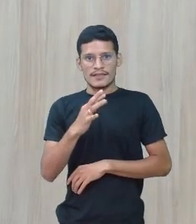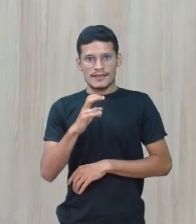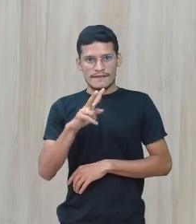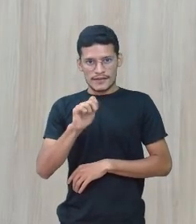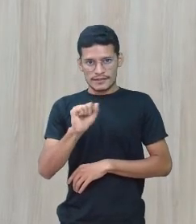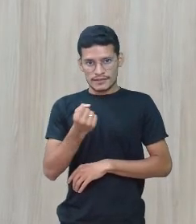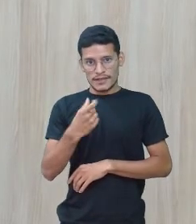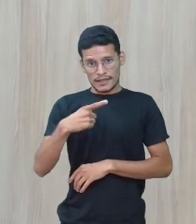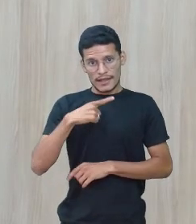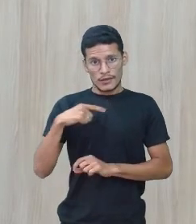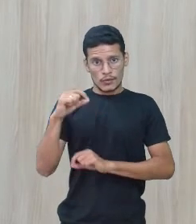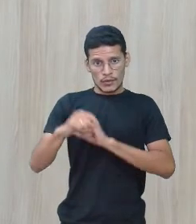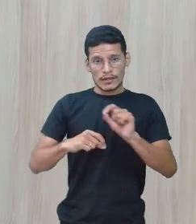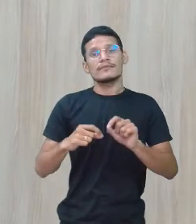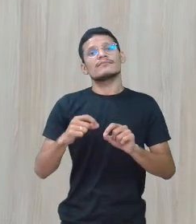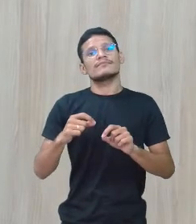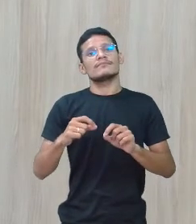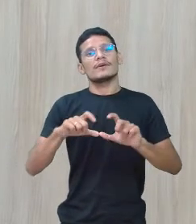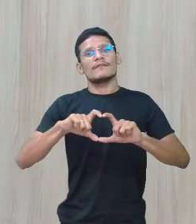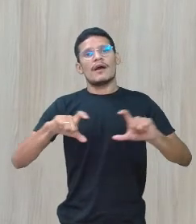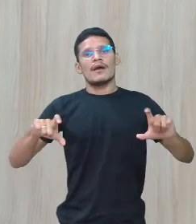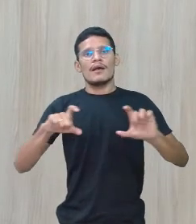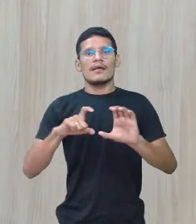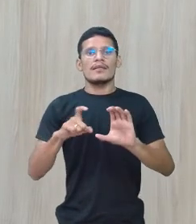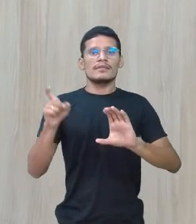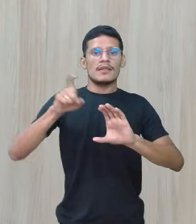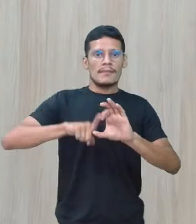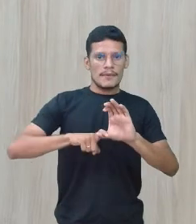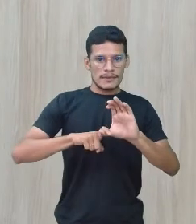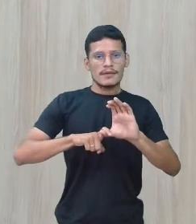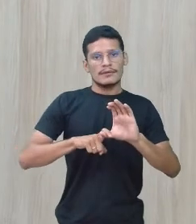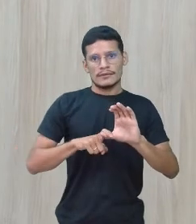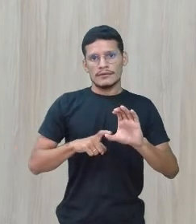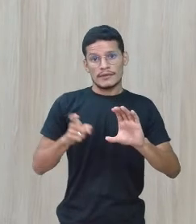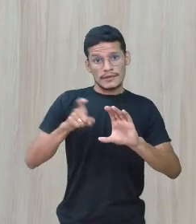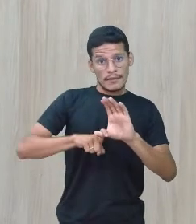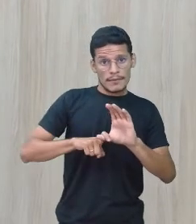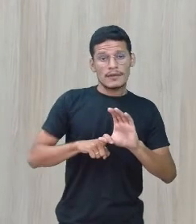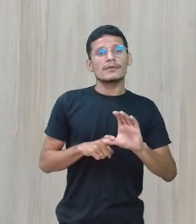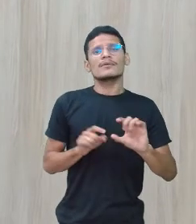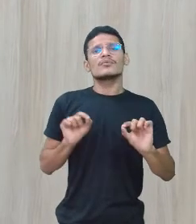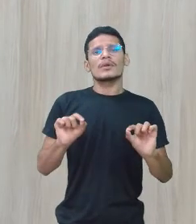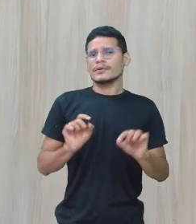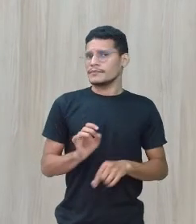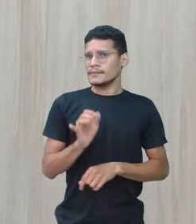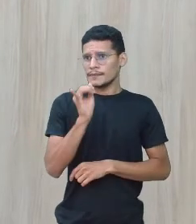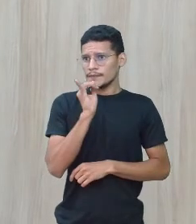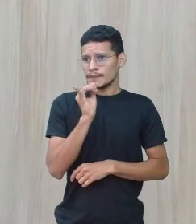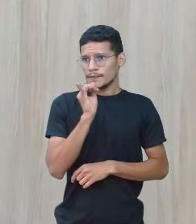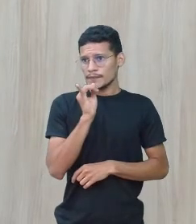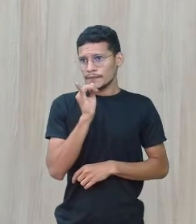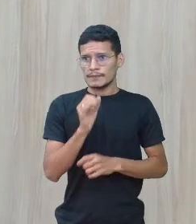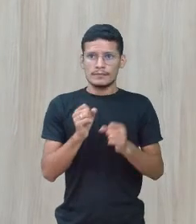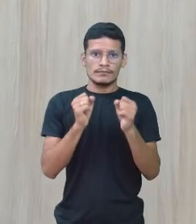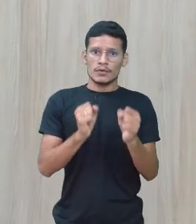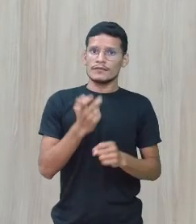orações dependentes. Então, é diferente quando eu